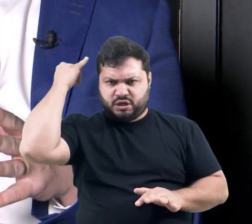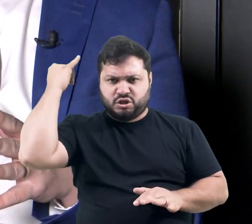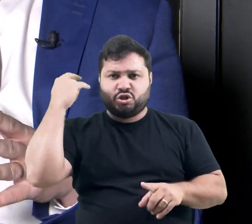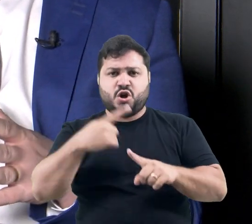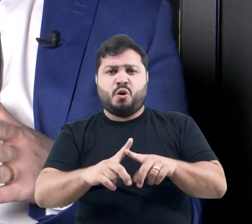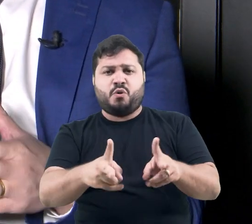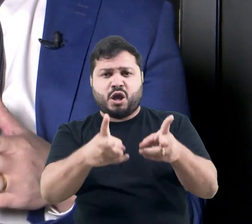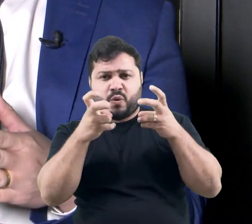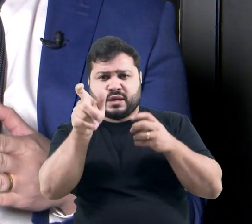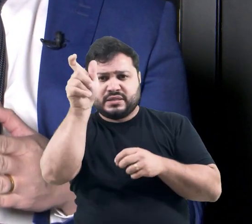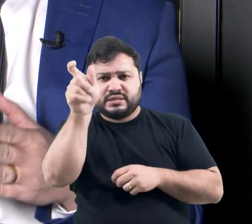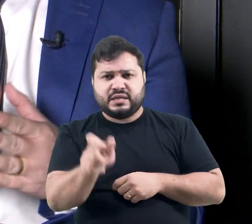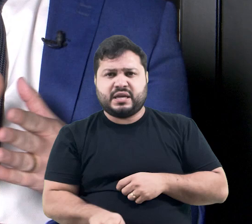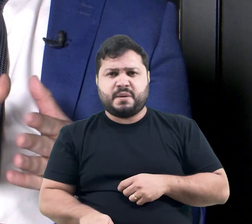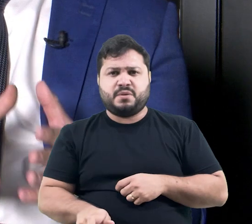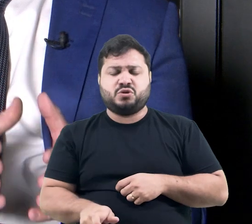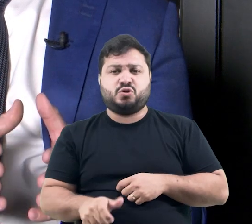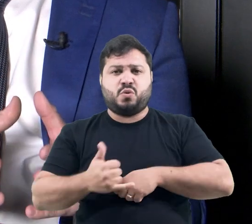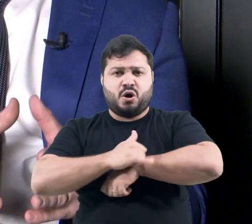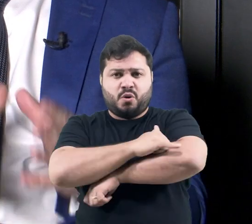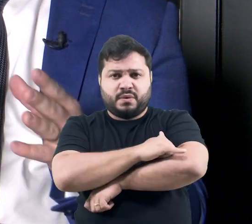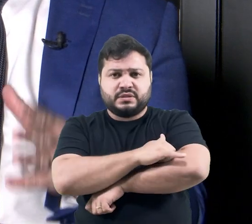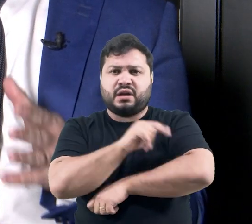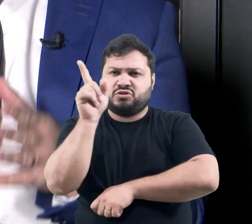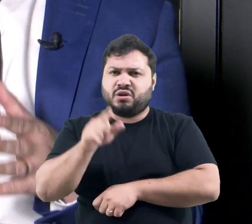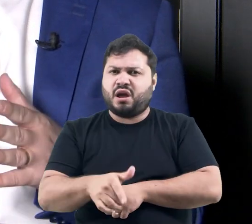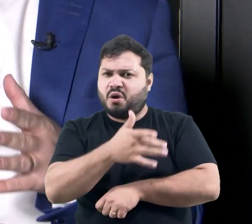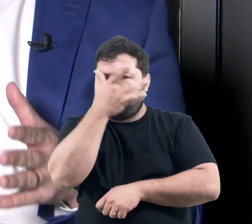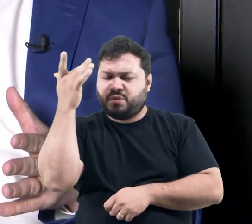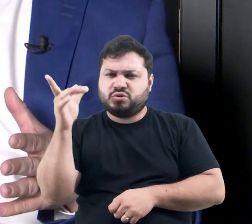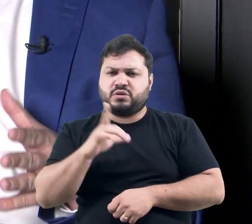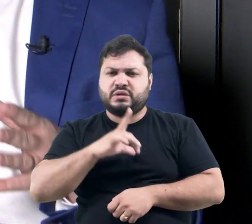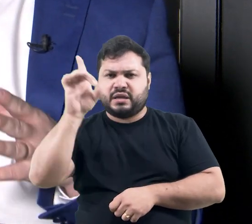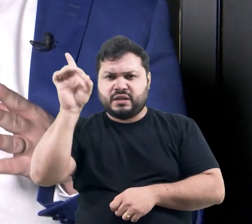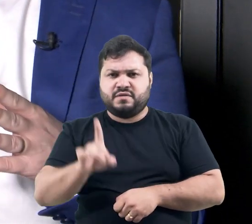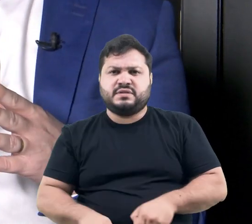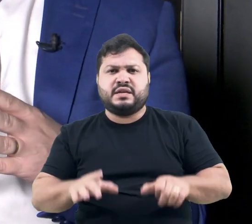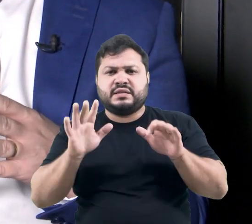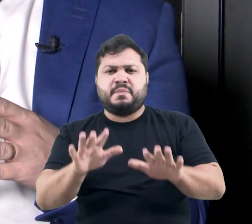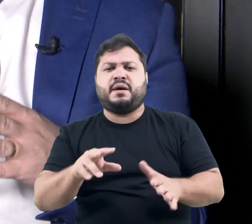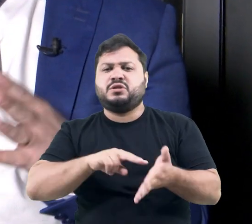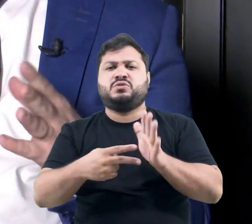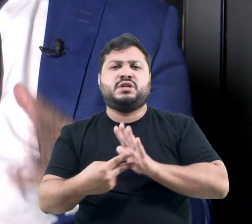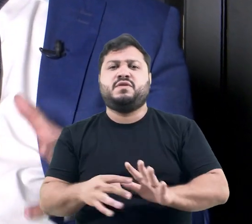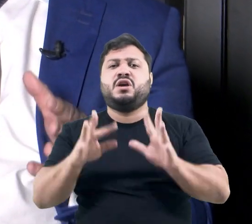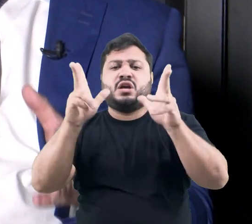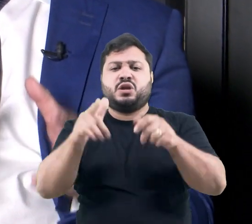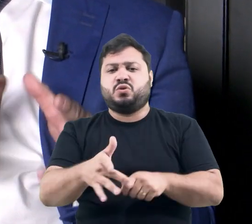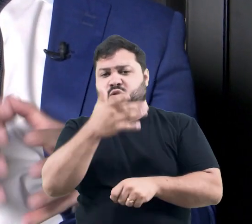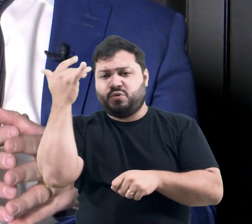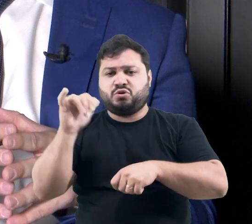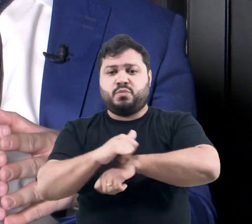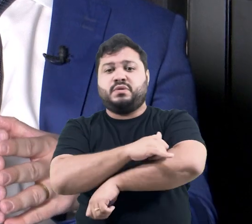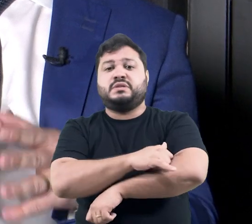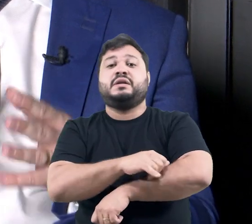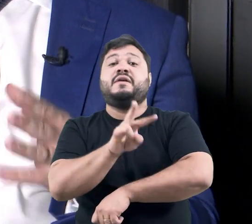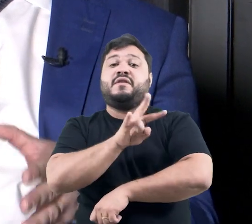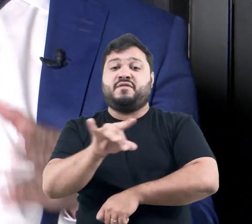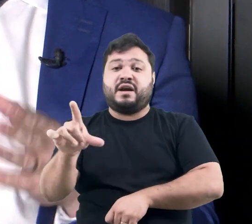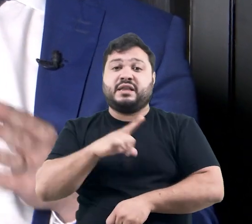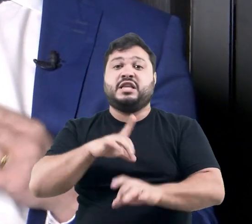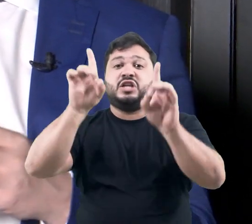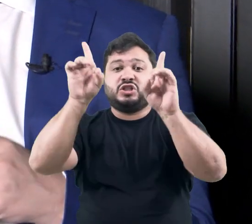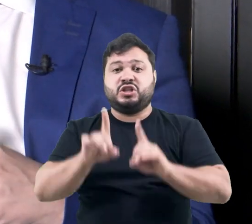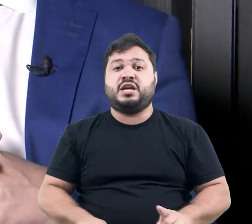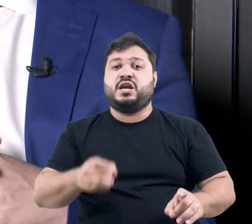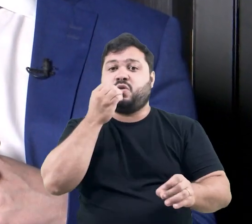por reconhecer que a pessoa com obesidade ela é uma pessoa com deficiência, mas não significa que toda pessoa com obesidade